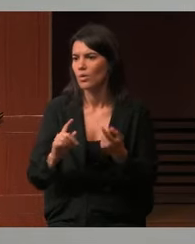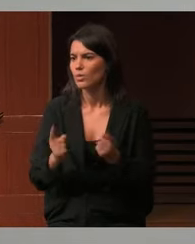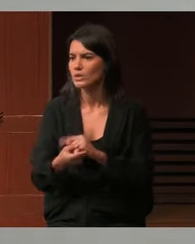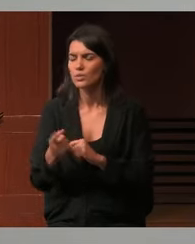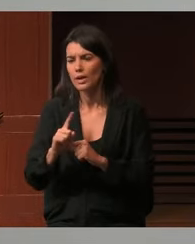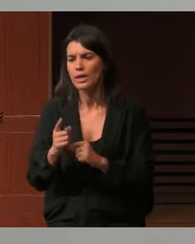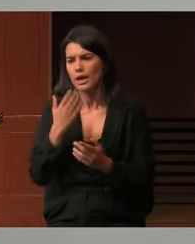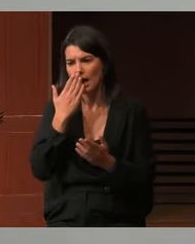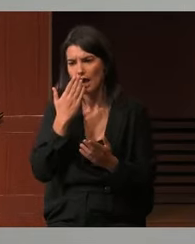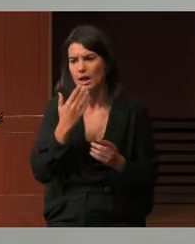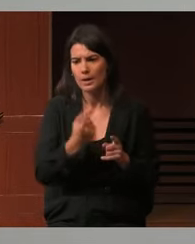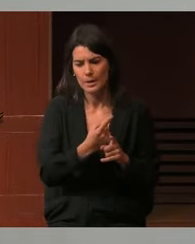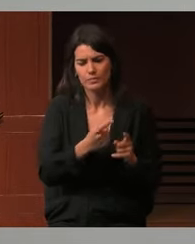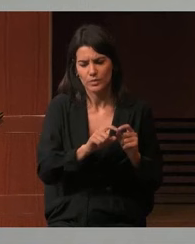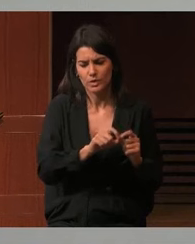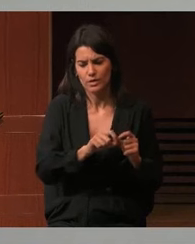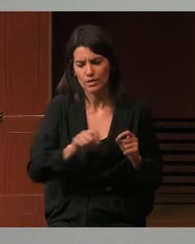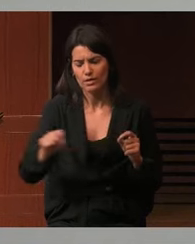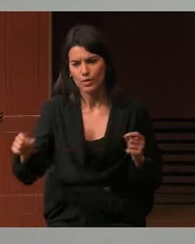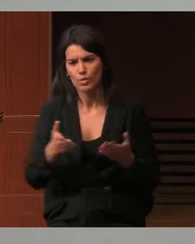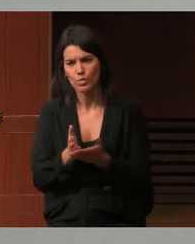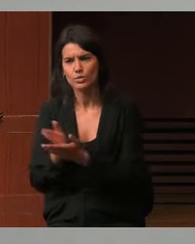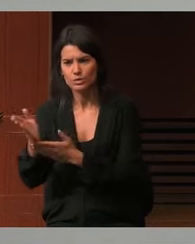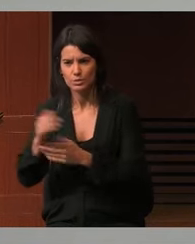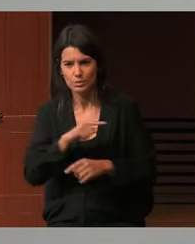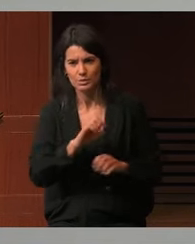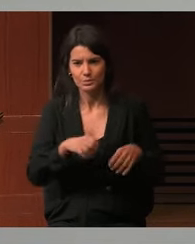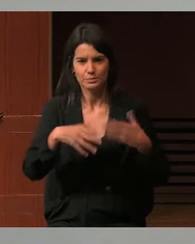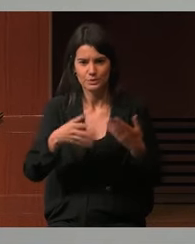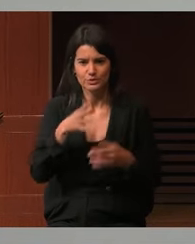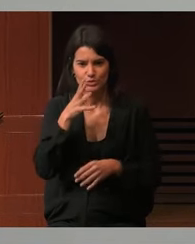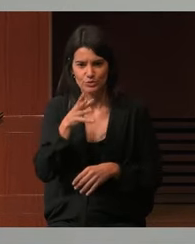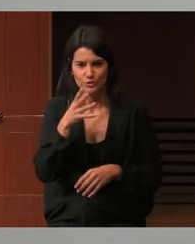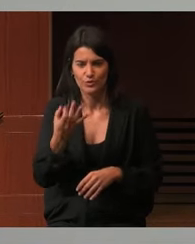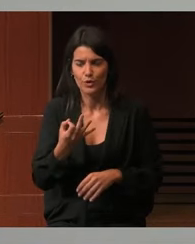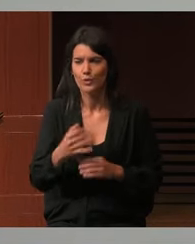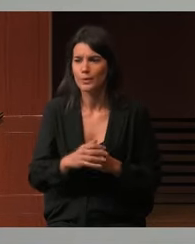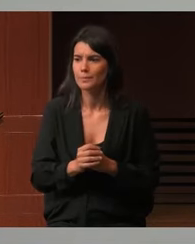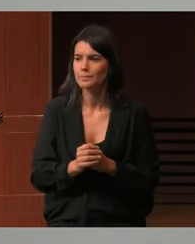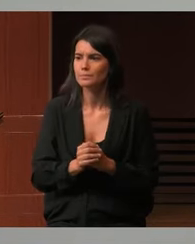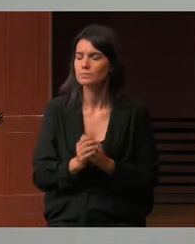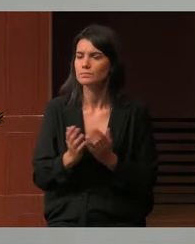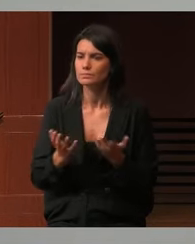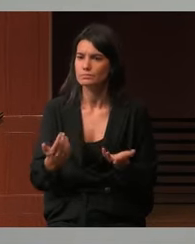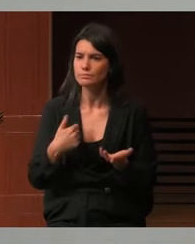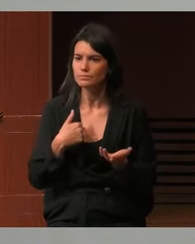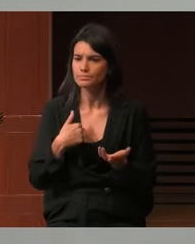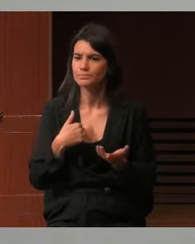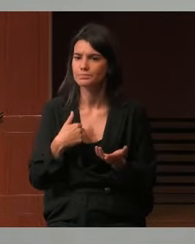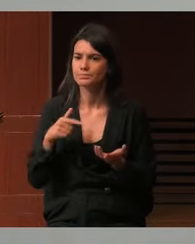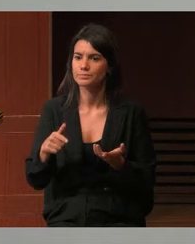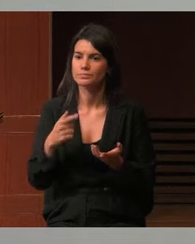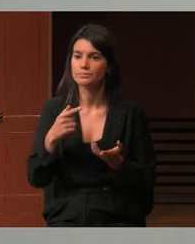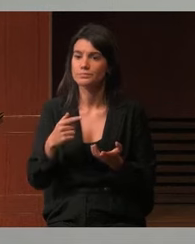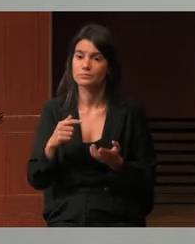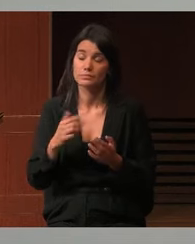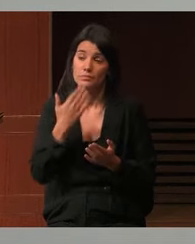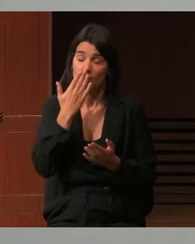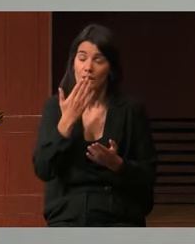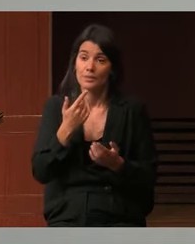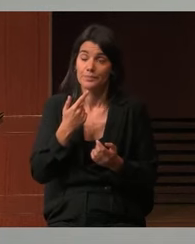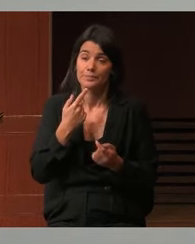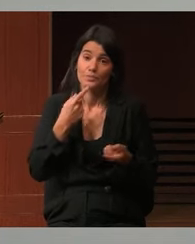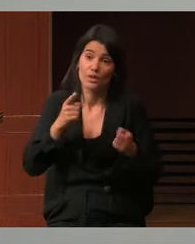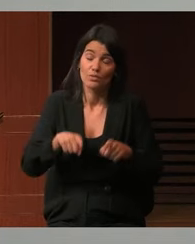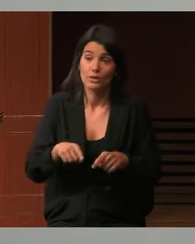mais etnográficos que foram inicialmente trazidos. E faço em recuperação daquilo que tem sido a minha